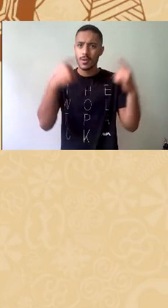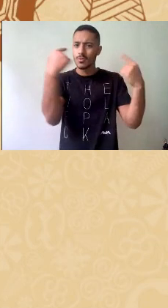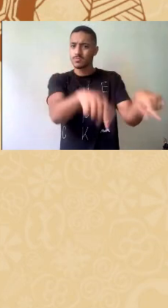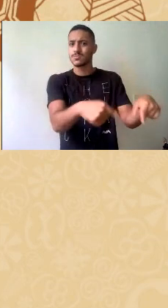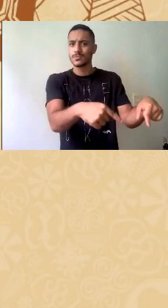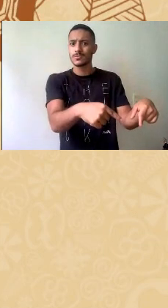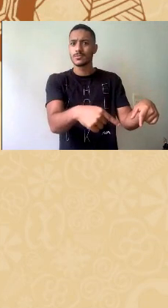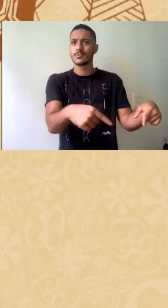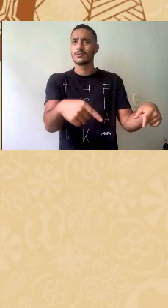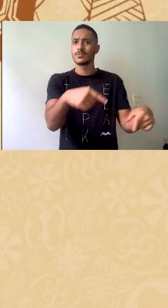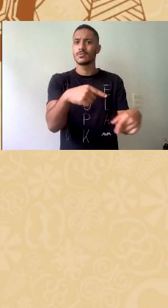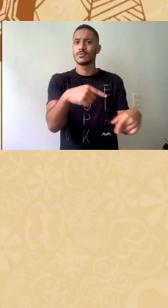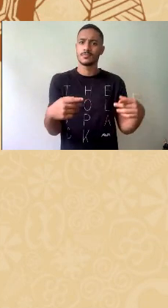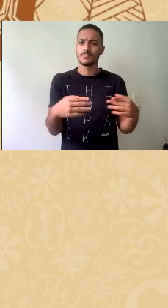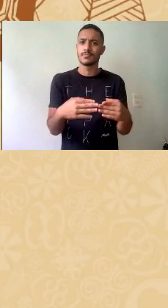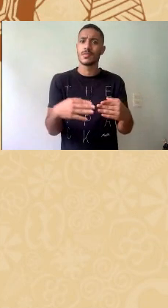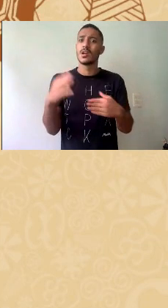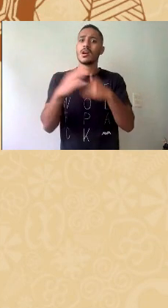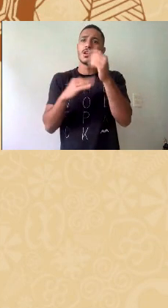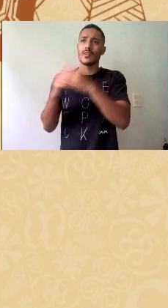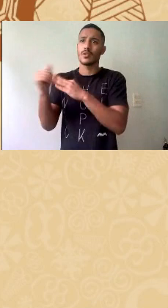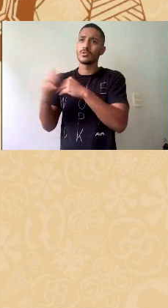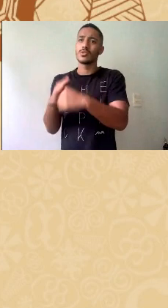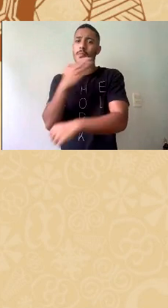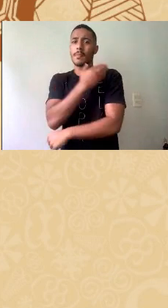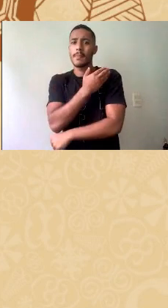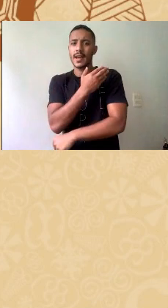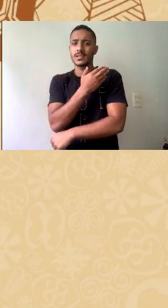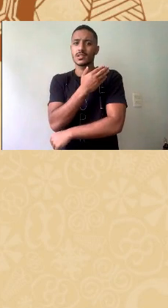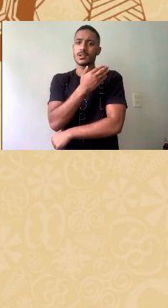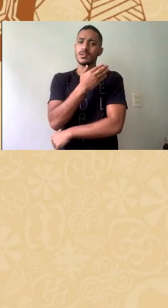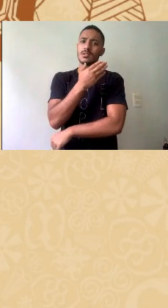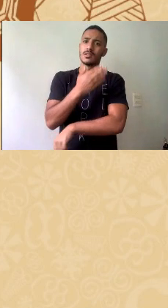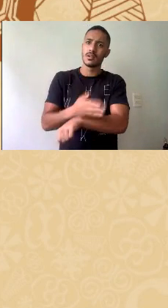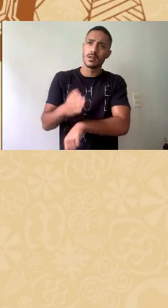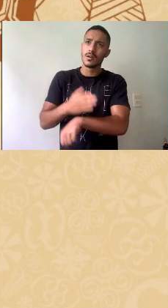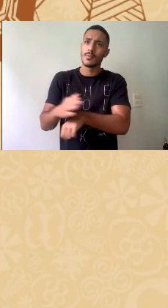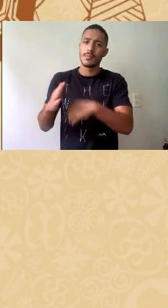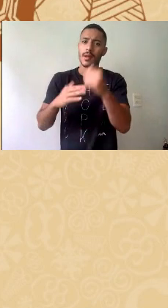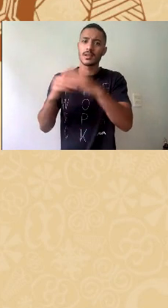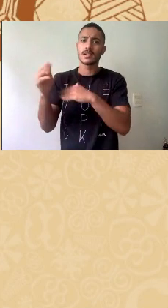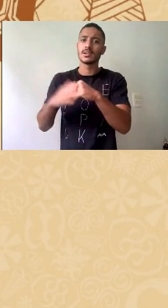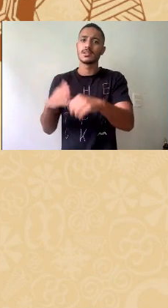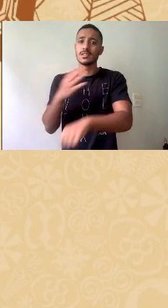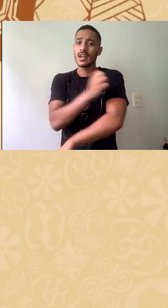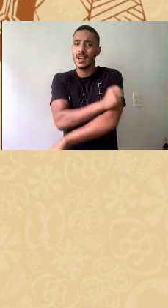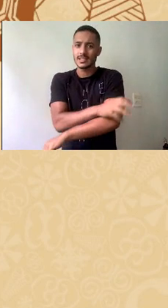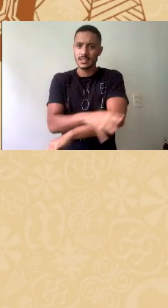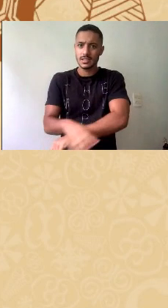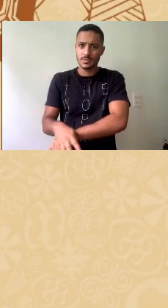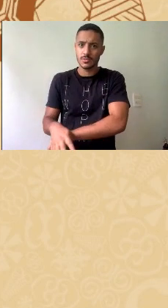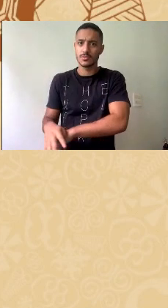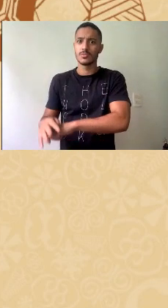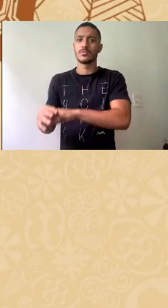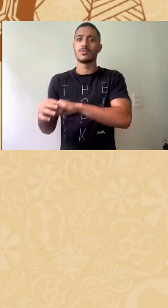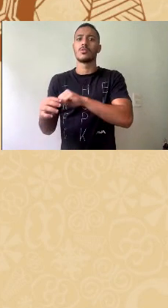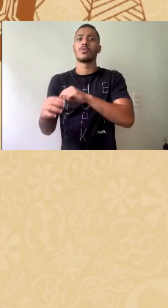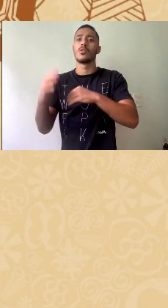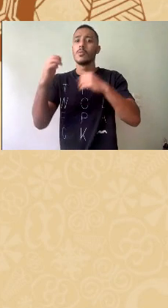construir prática antirracista na narrativa, no discurso. Precisa dizer, precisa falar. Precisa